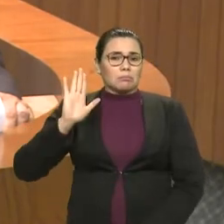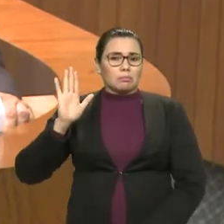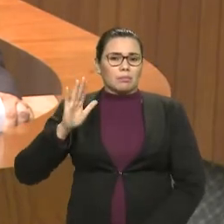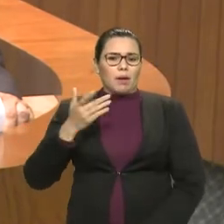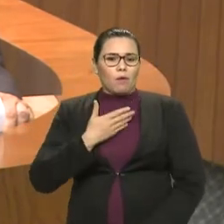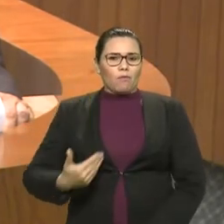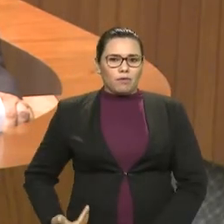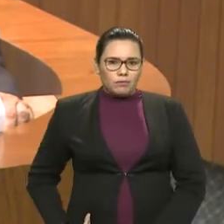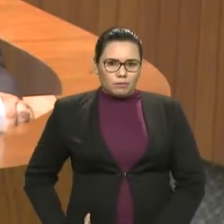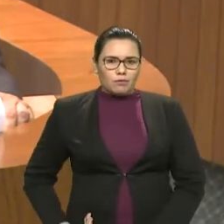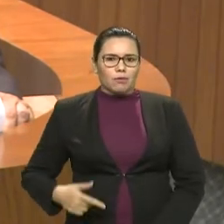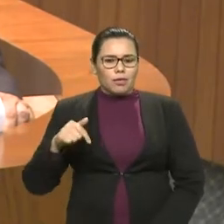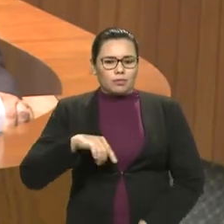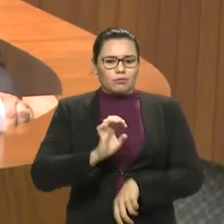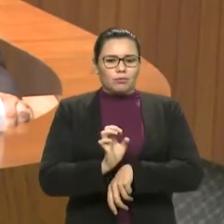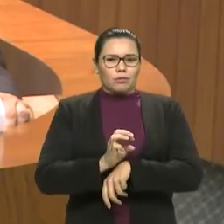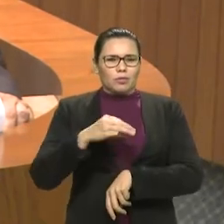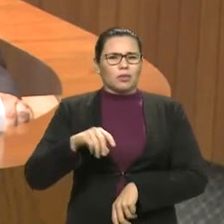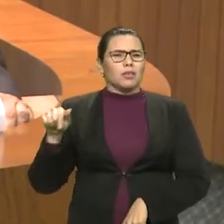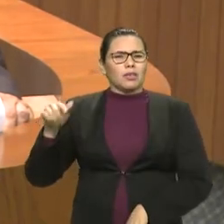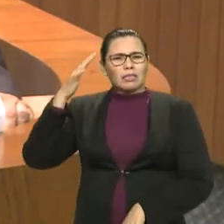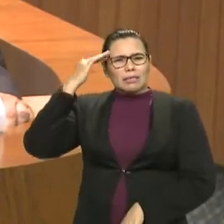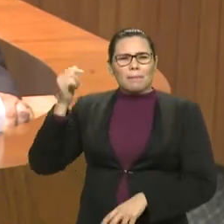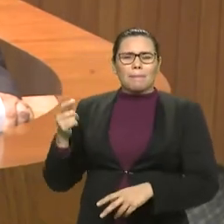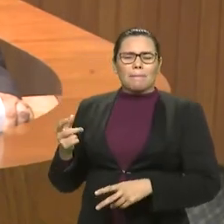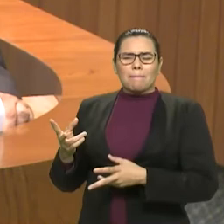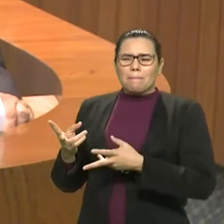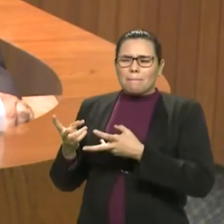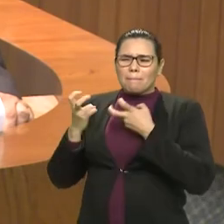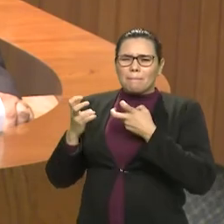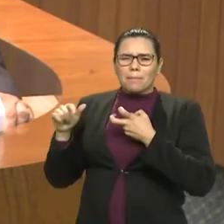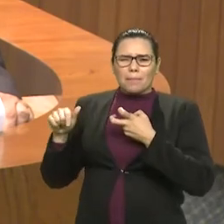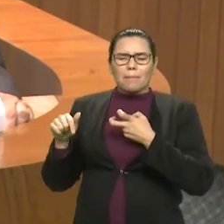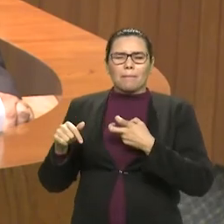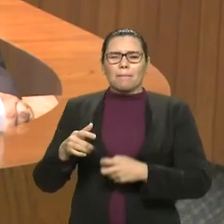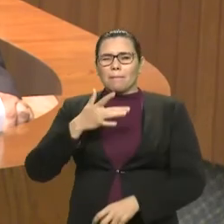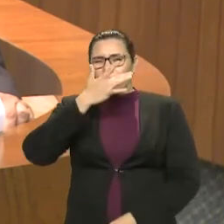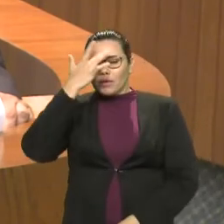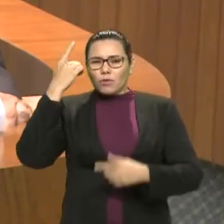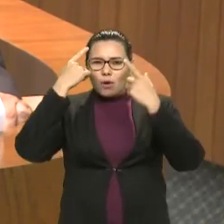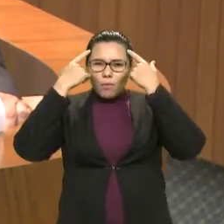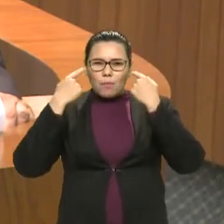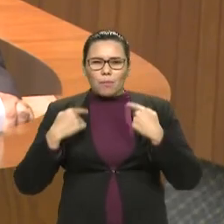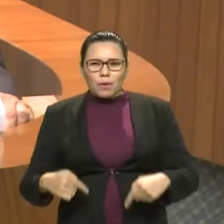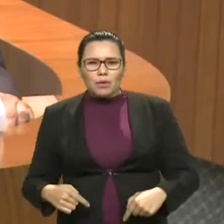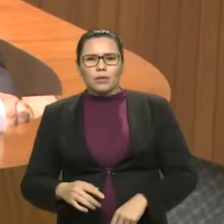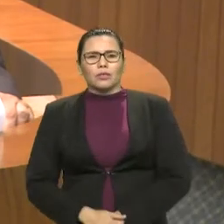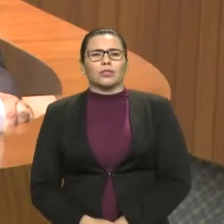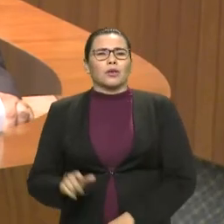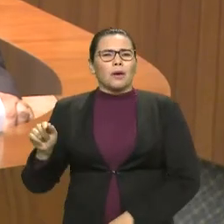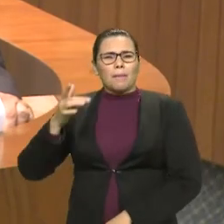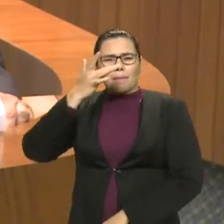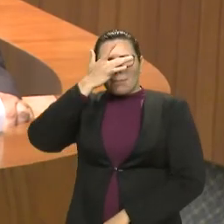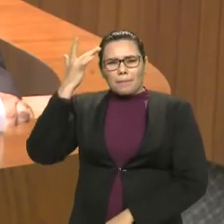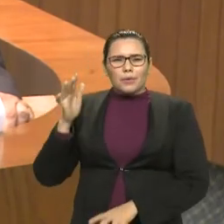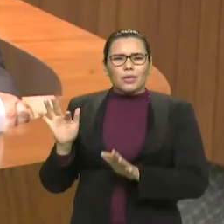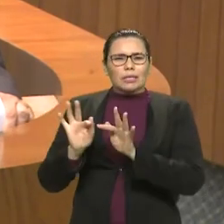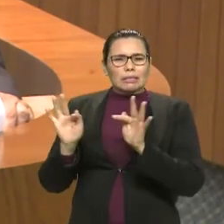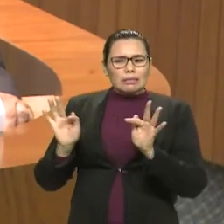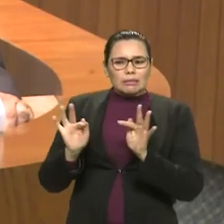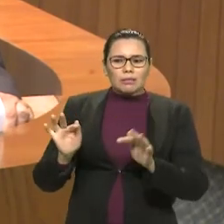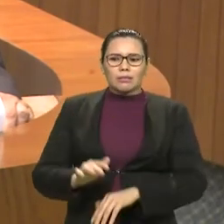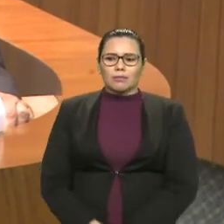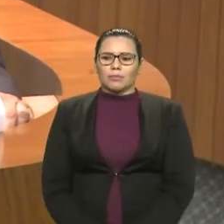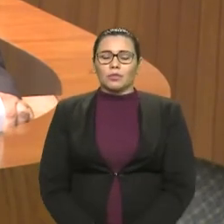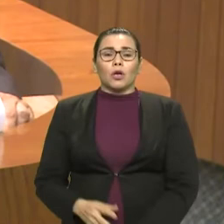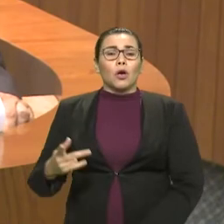aquela pessoa simples é aquela pessoa humilde de origem humilde também Onde estão os pais é um casal